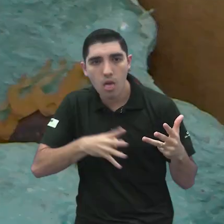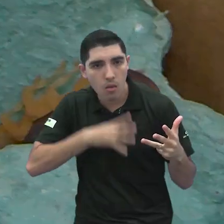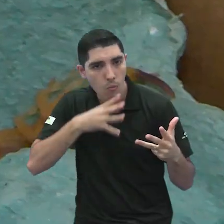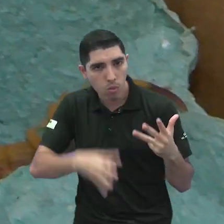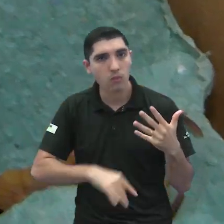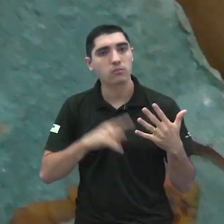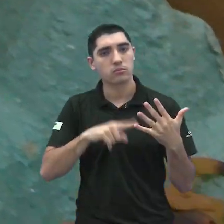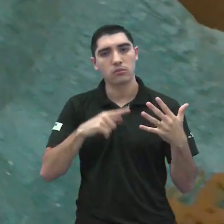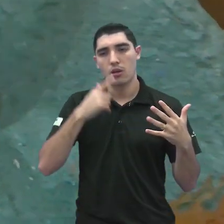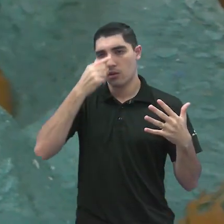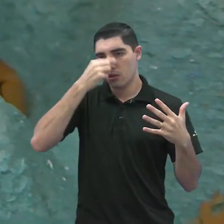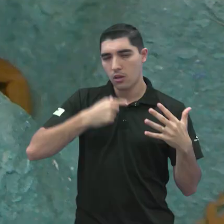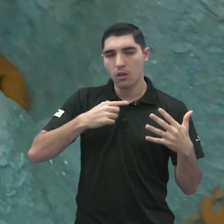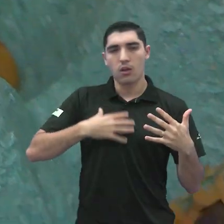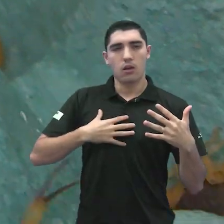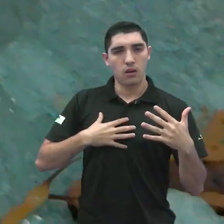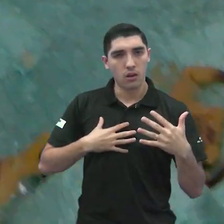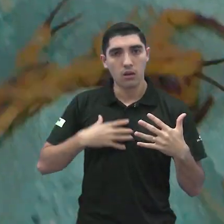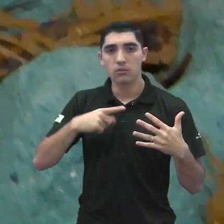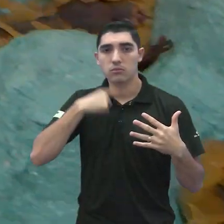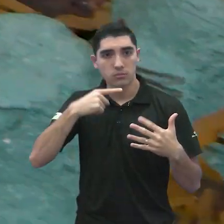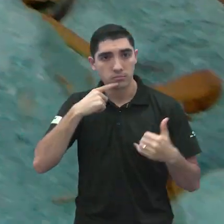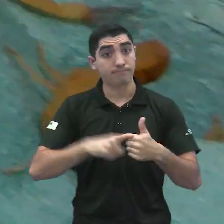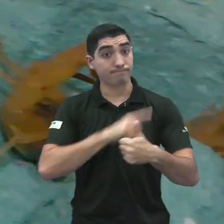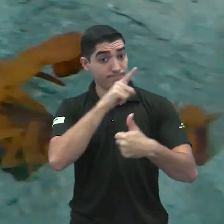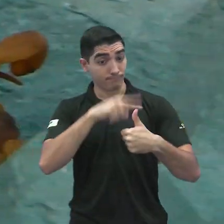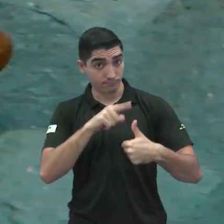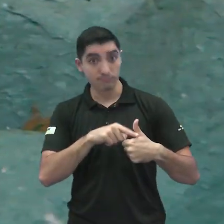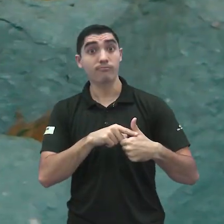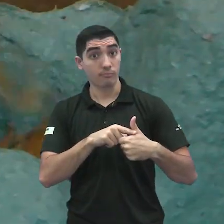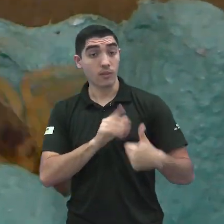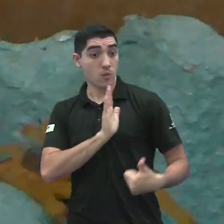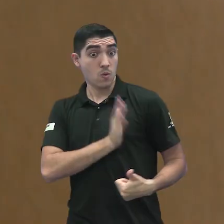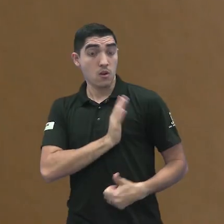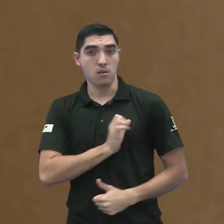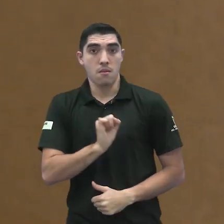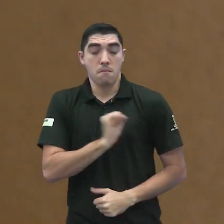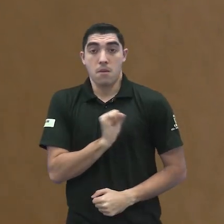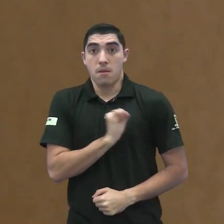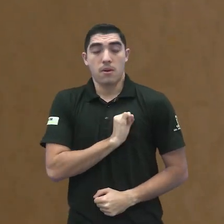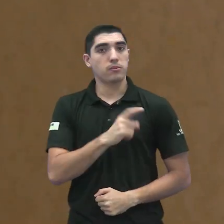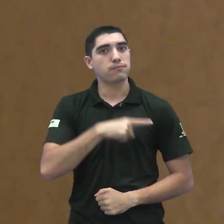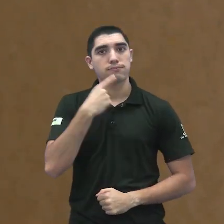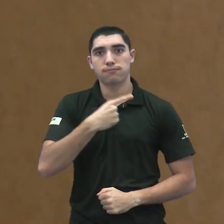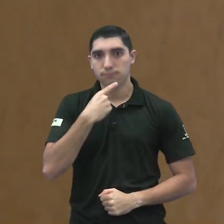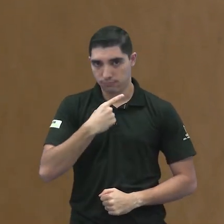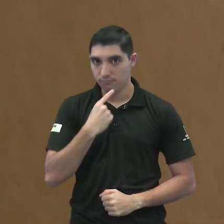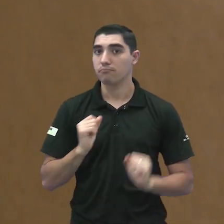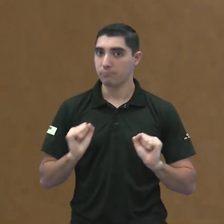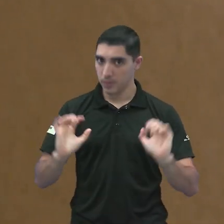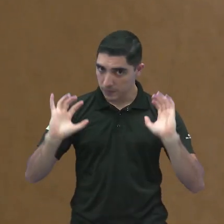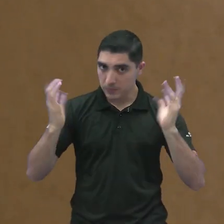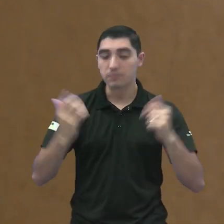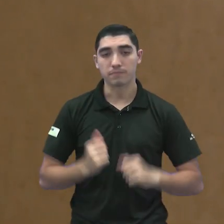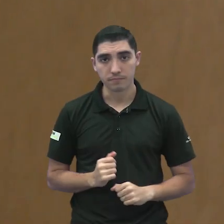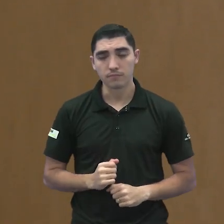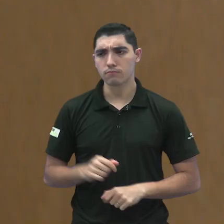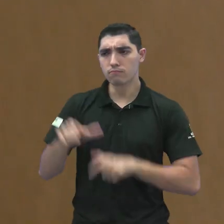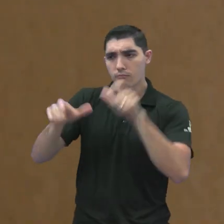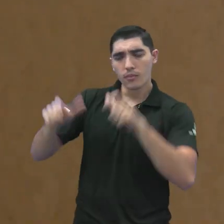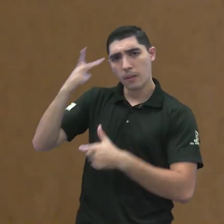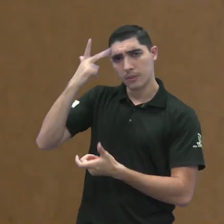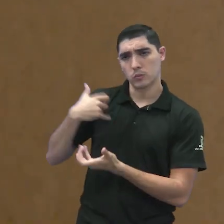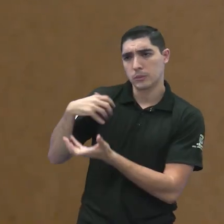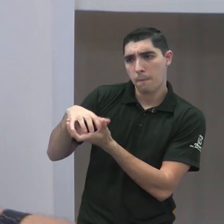respiratórias e até mesmo, em casos mais graves, insuficiência cardíaca. Idosos e crianças precisam de